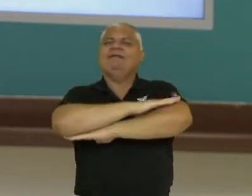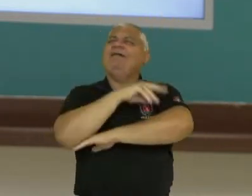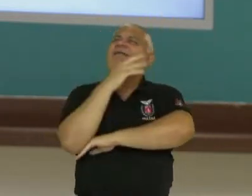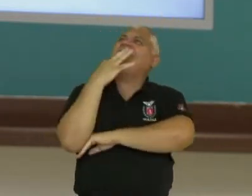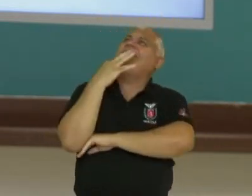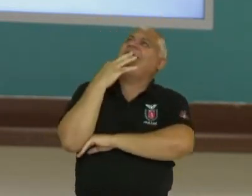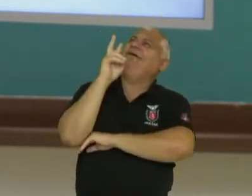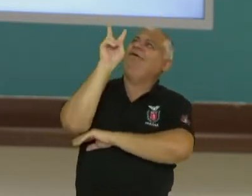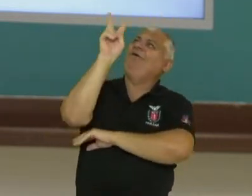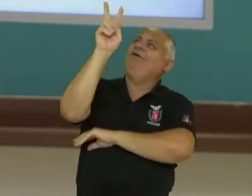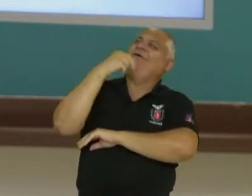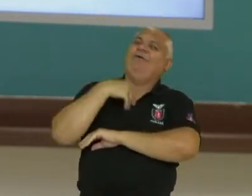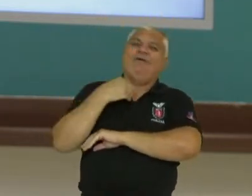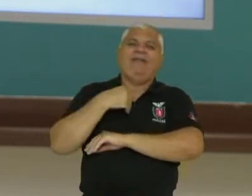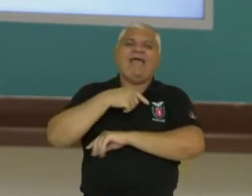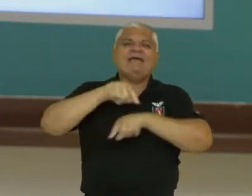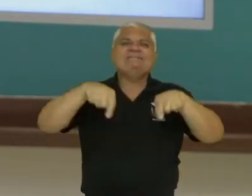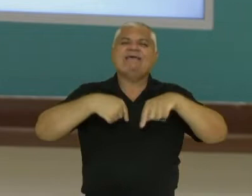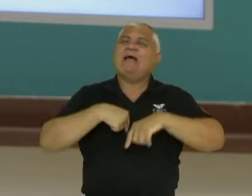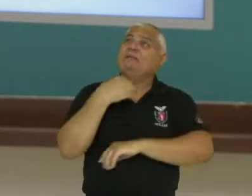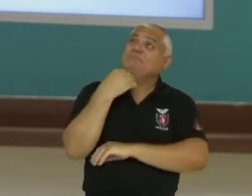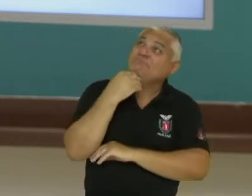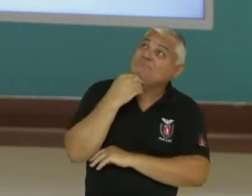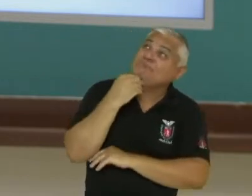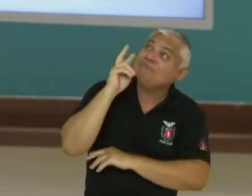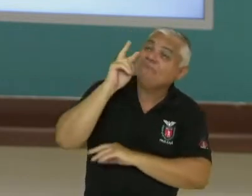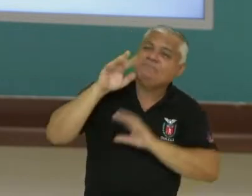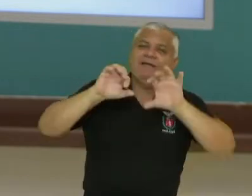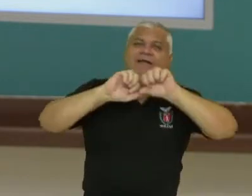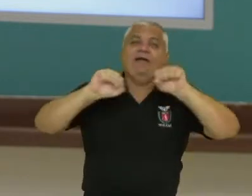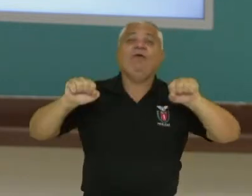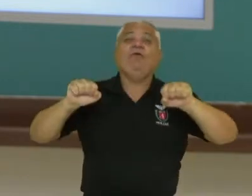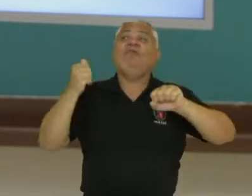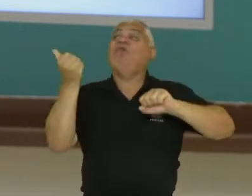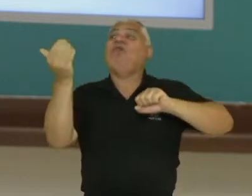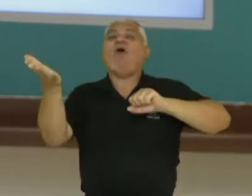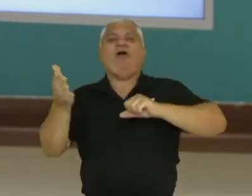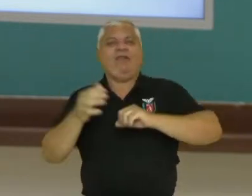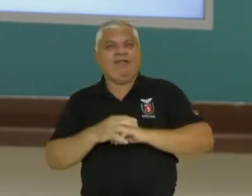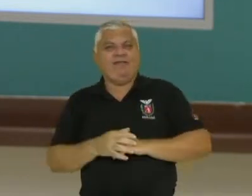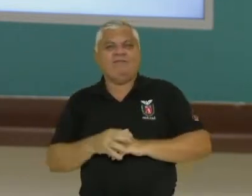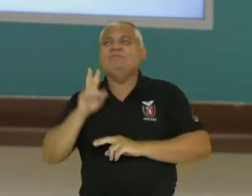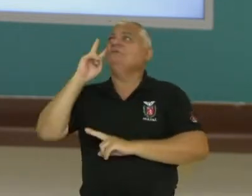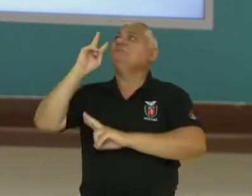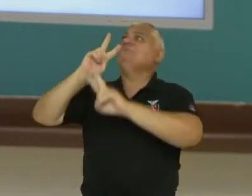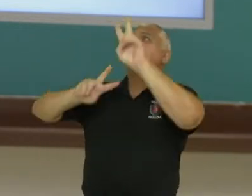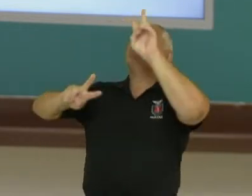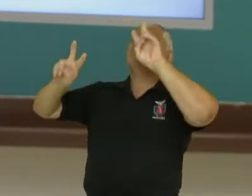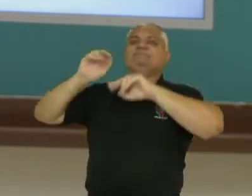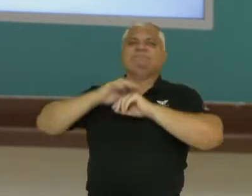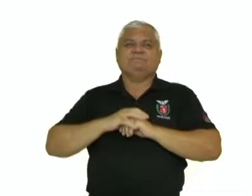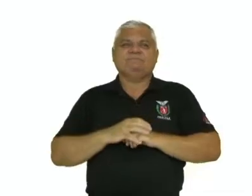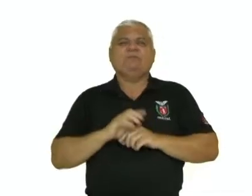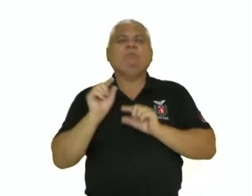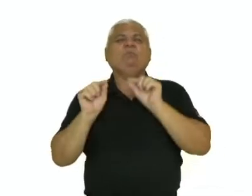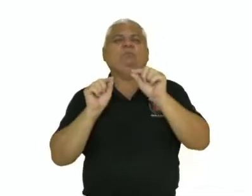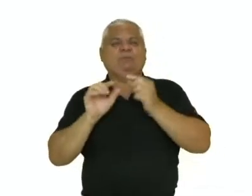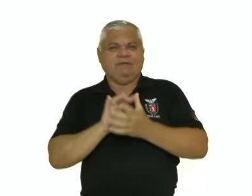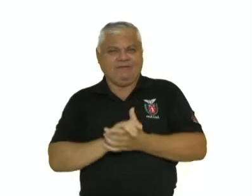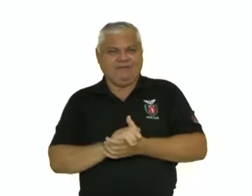da sacada da sala, ou mesmo no quintal da sua casa, o que você consegue observar? Olhe bem essa